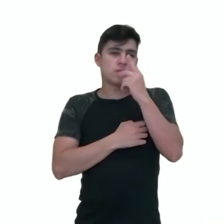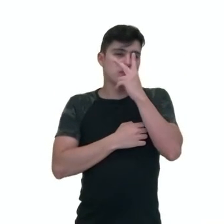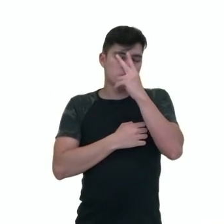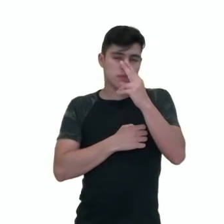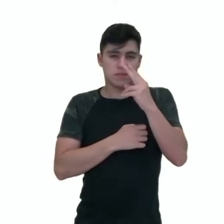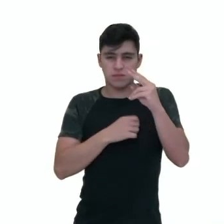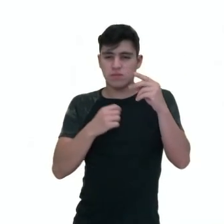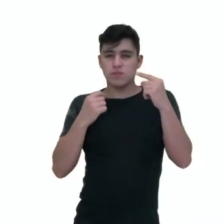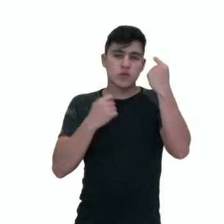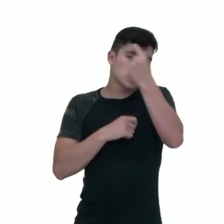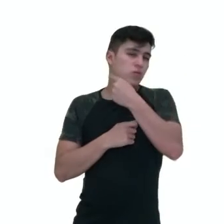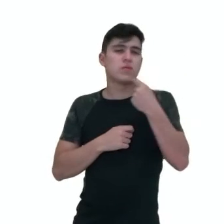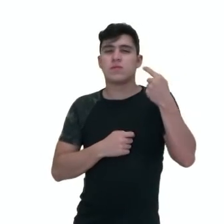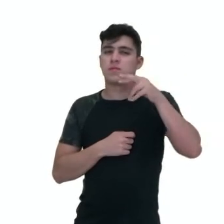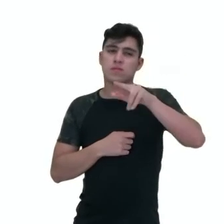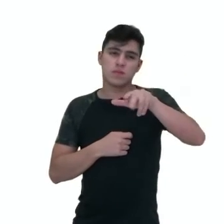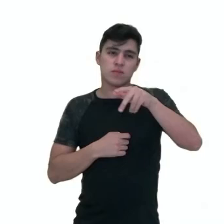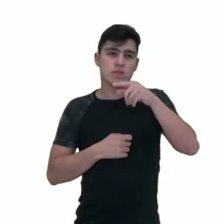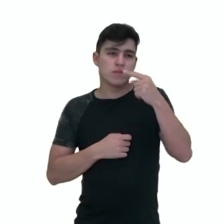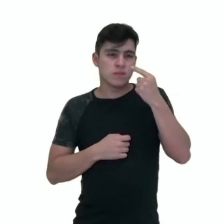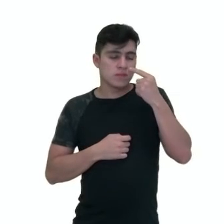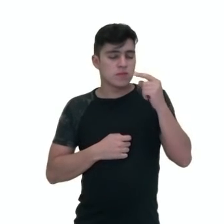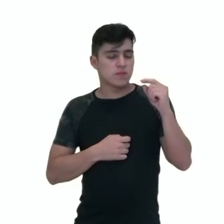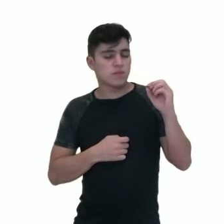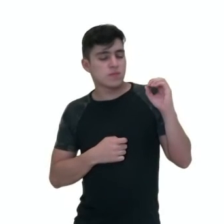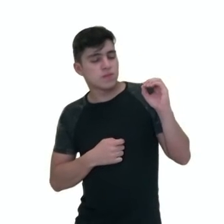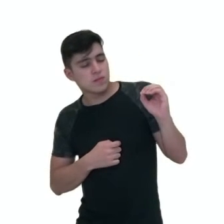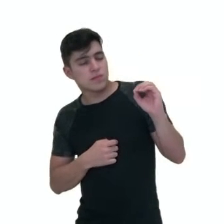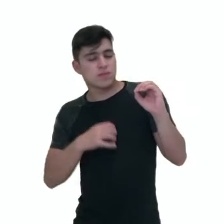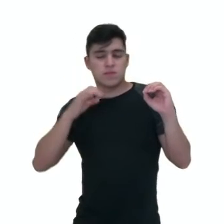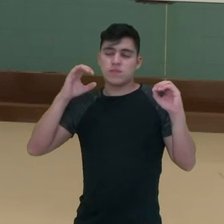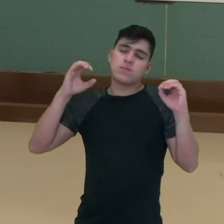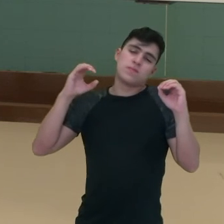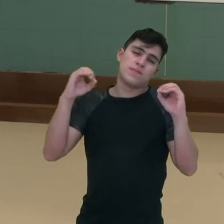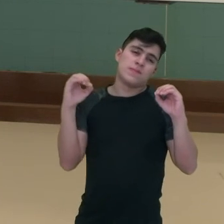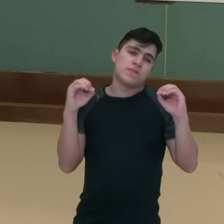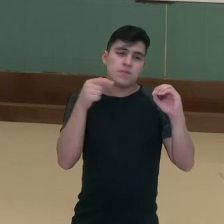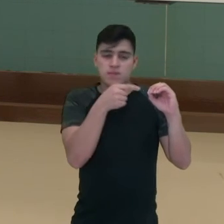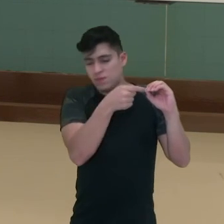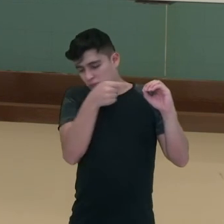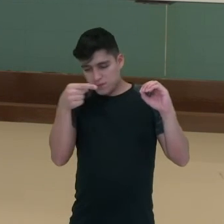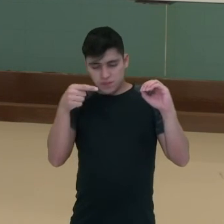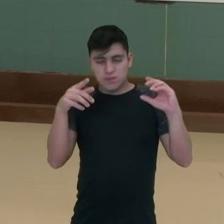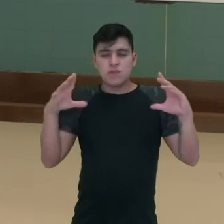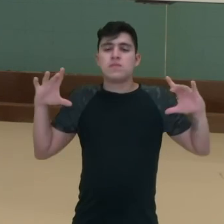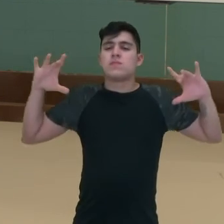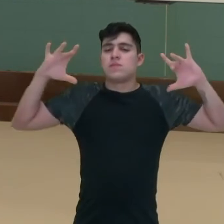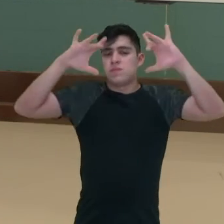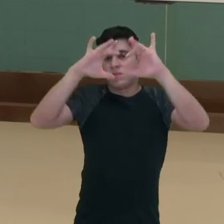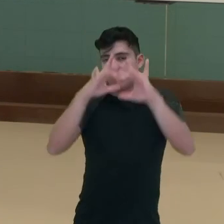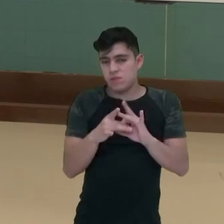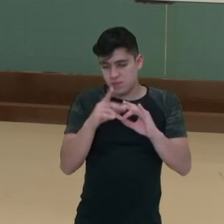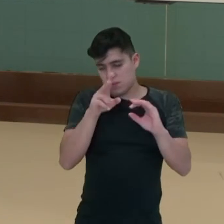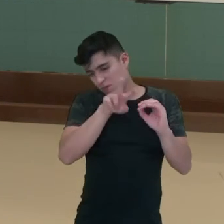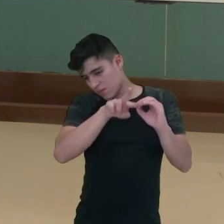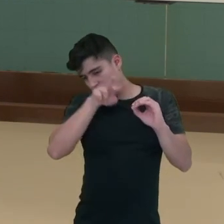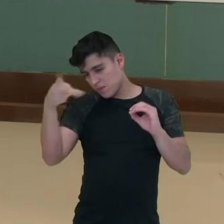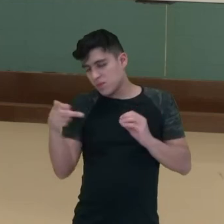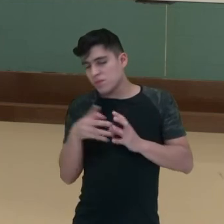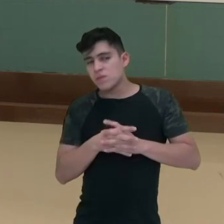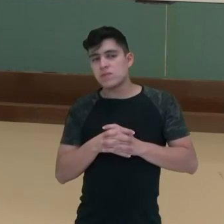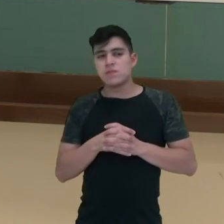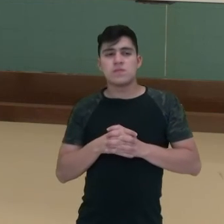Mas não é, tá, pessoal? Aqui as bolinhas e aqui um hífenzinho para representar. E